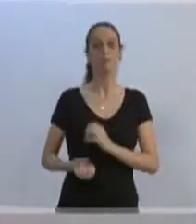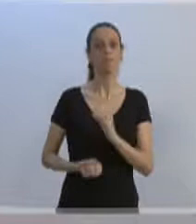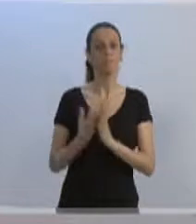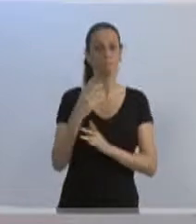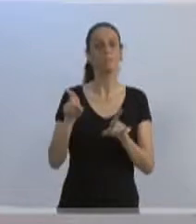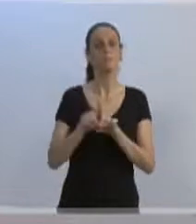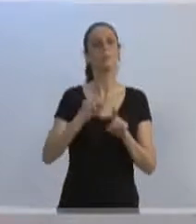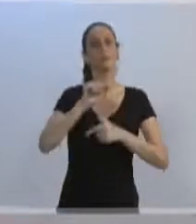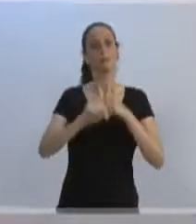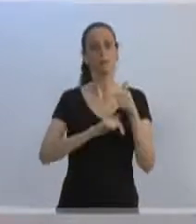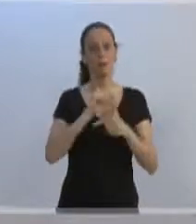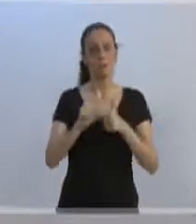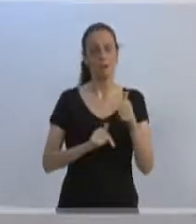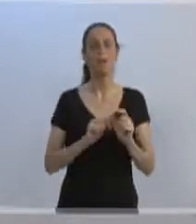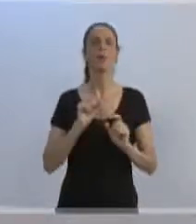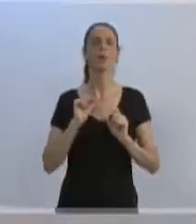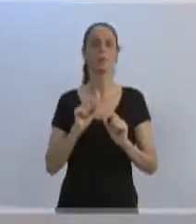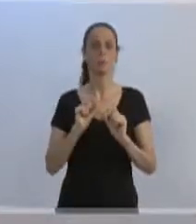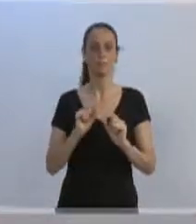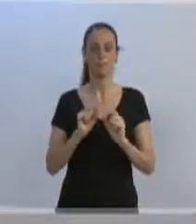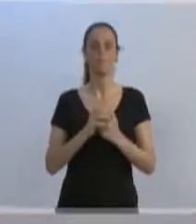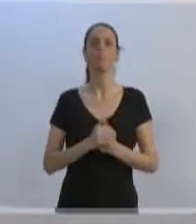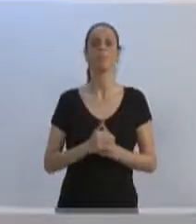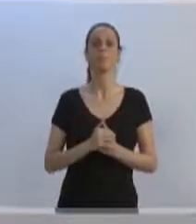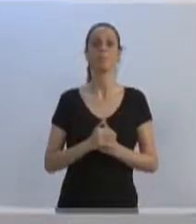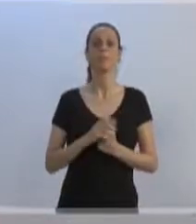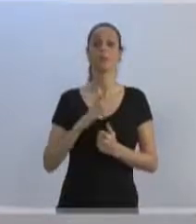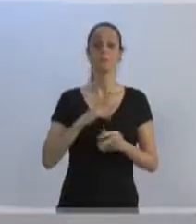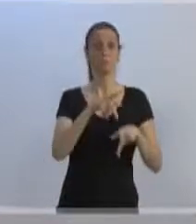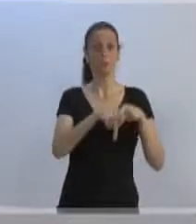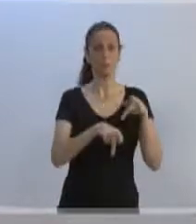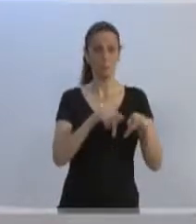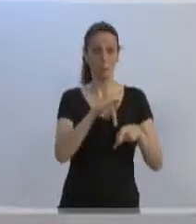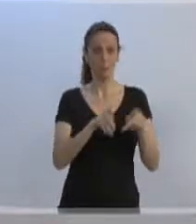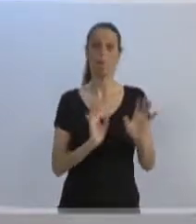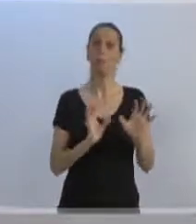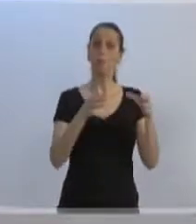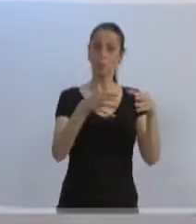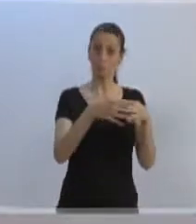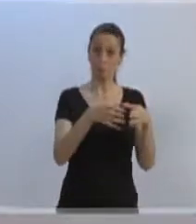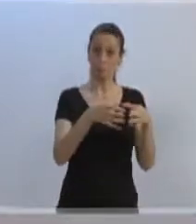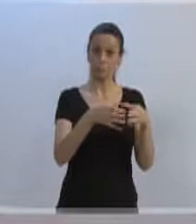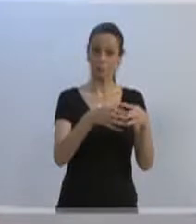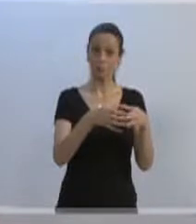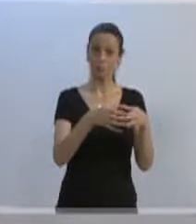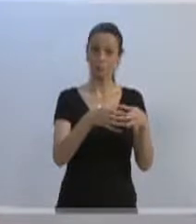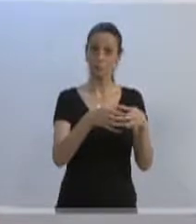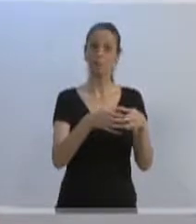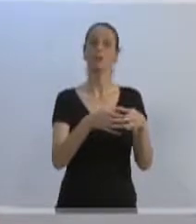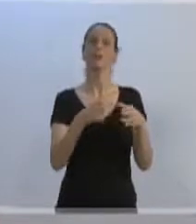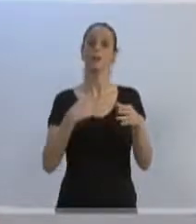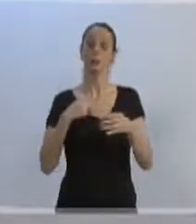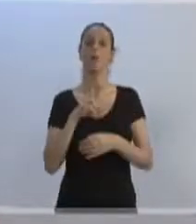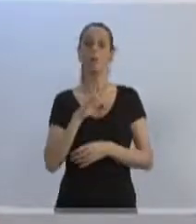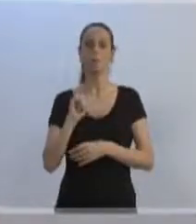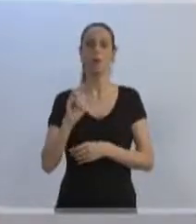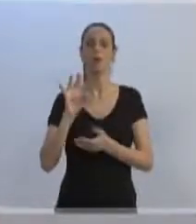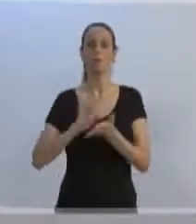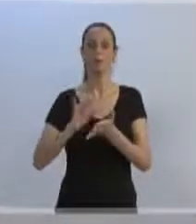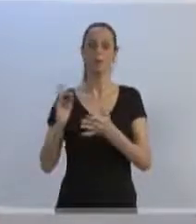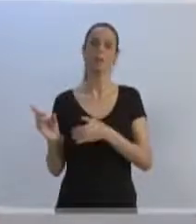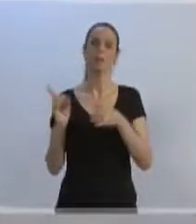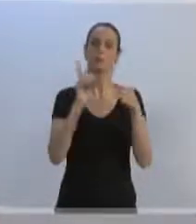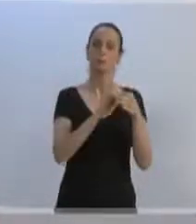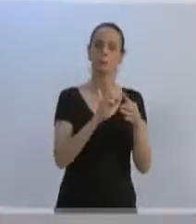e trabalha com a lógica de você ter uma população determinada da qual você vai fazer a assistência